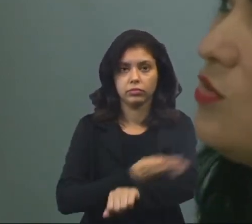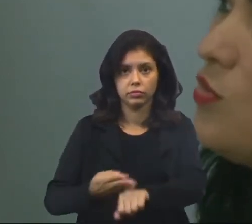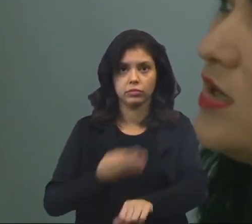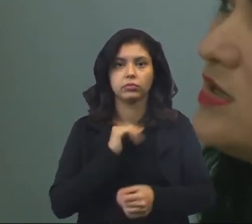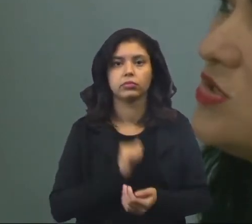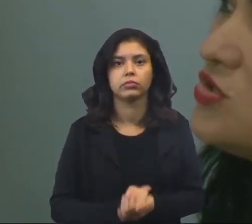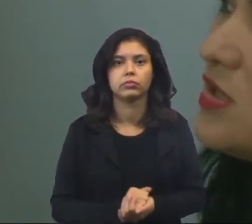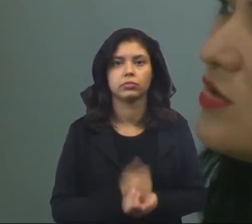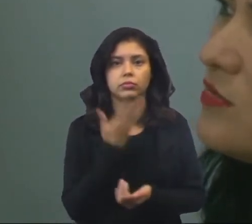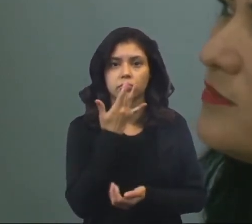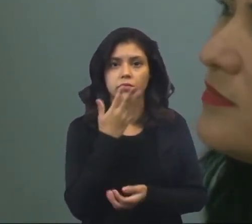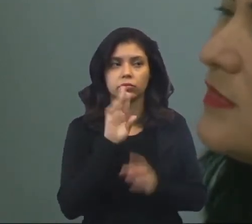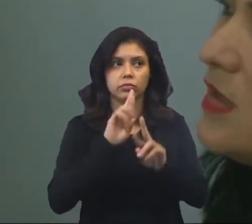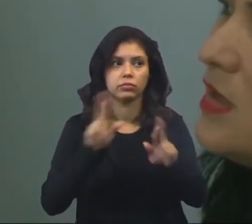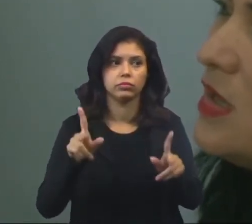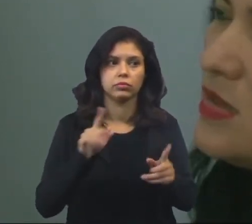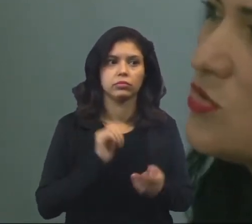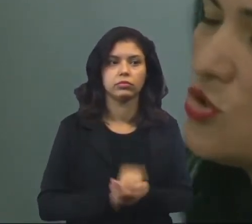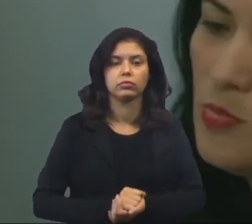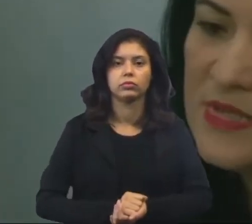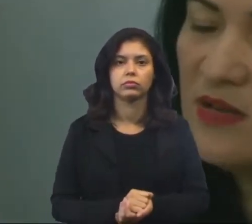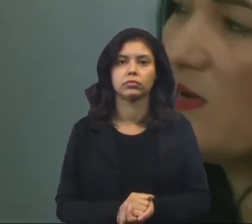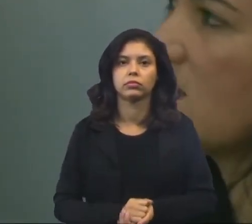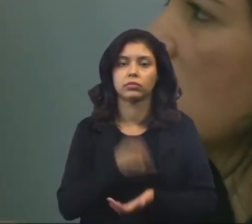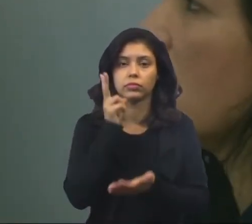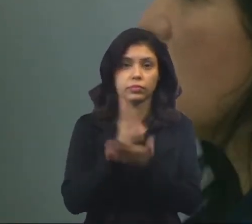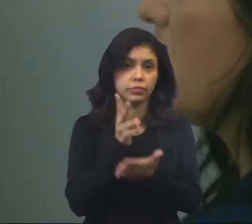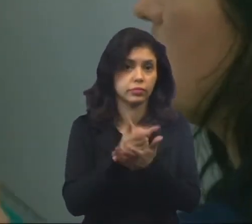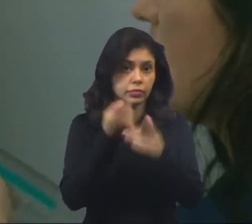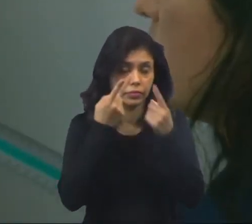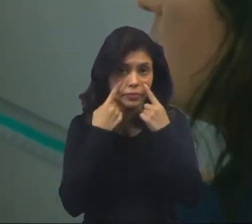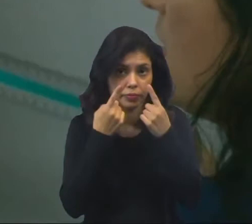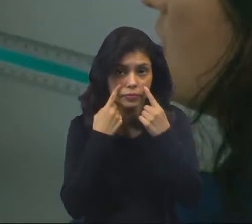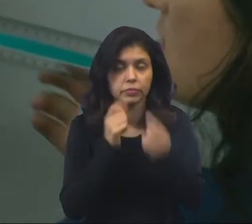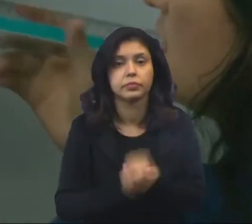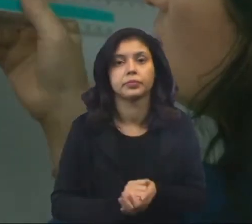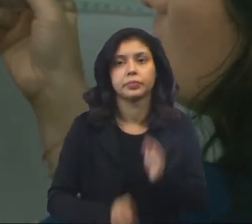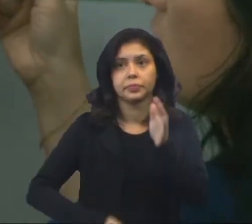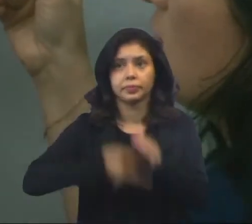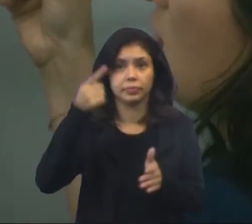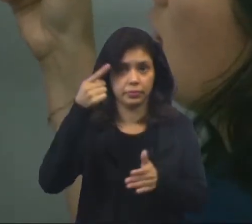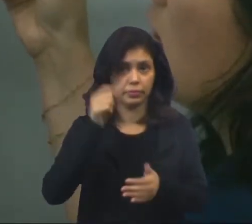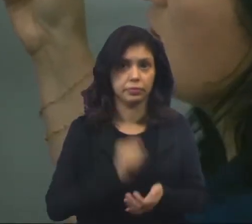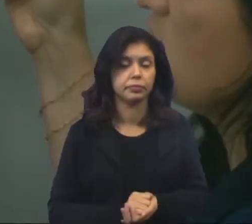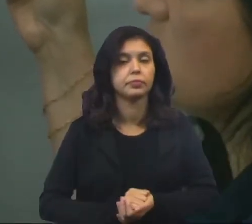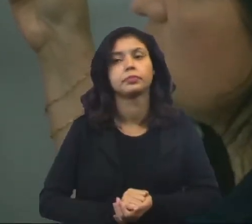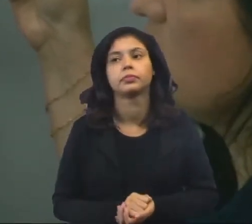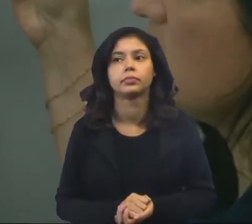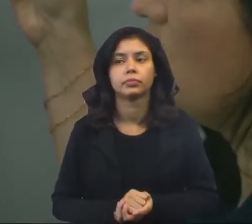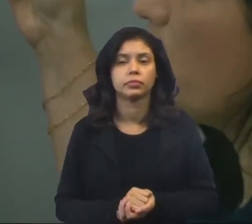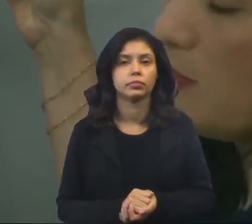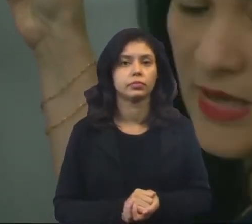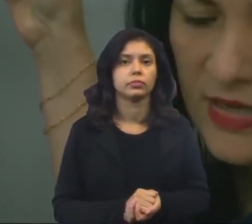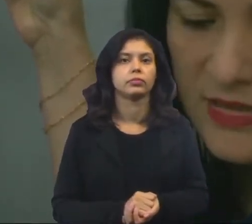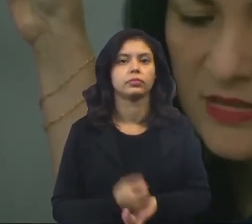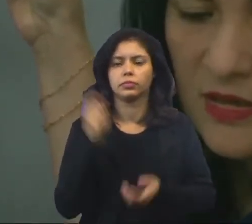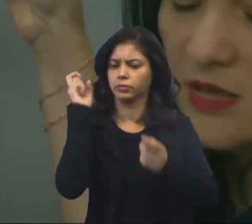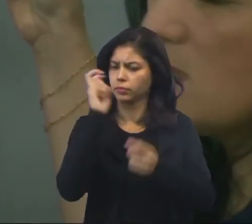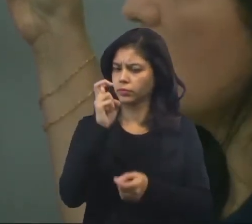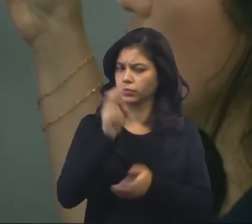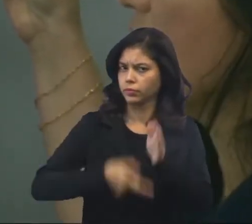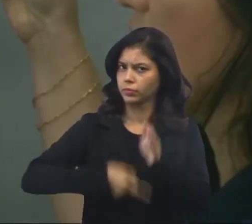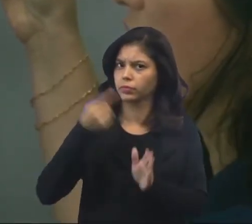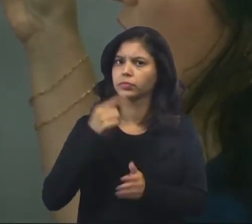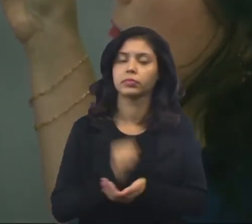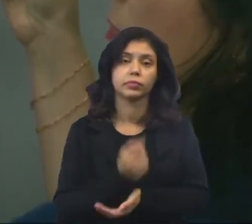Troquei a cor aqui da estrela, ó. Então, se eu observar essas primeiras aí, ó, essas 5 primeiras,